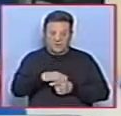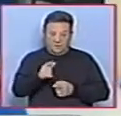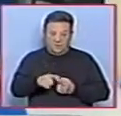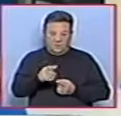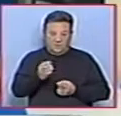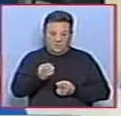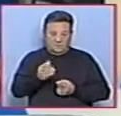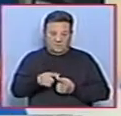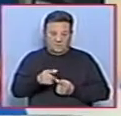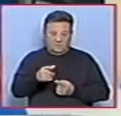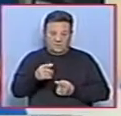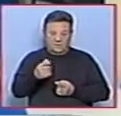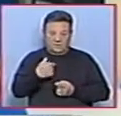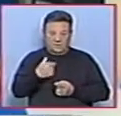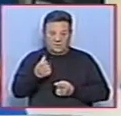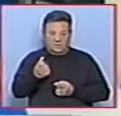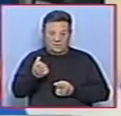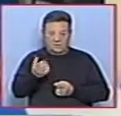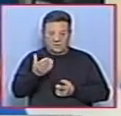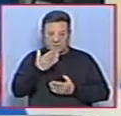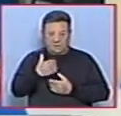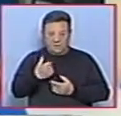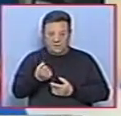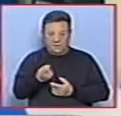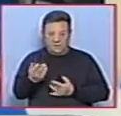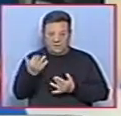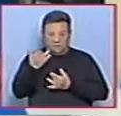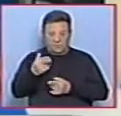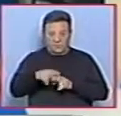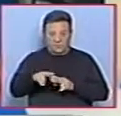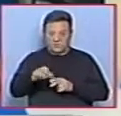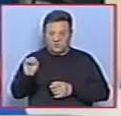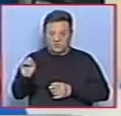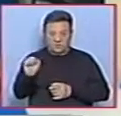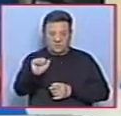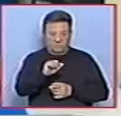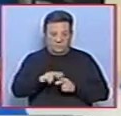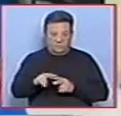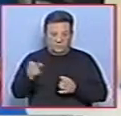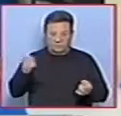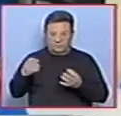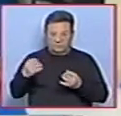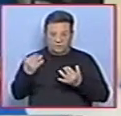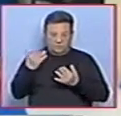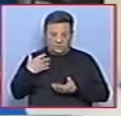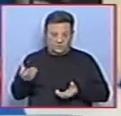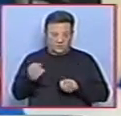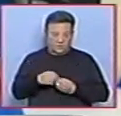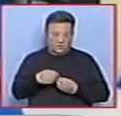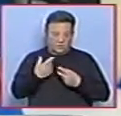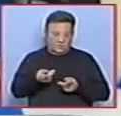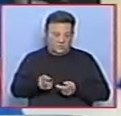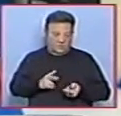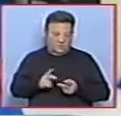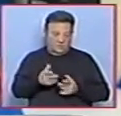IMS recebe dados dos hospitais. São dados que depois transformamos